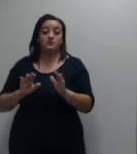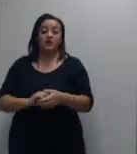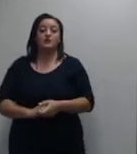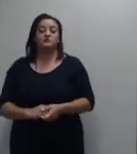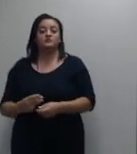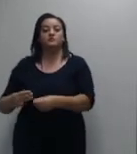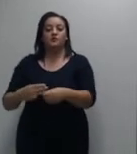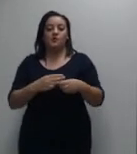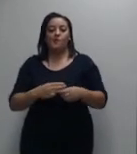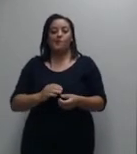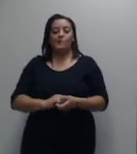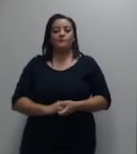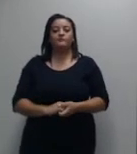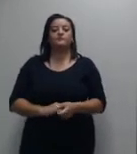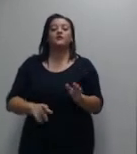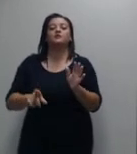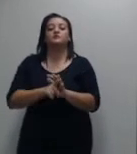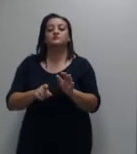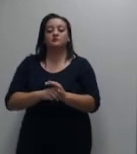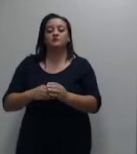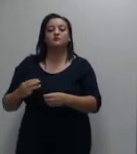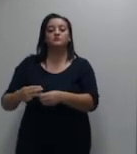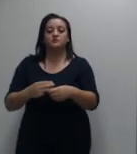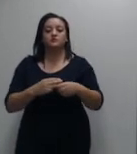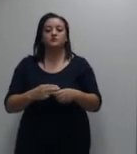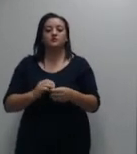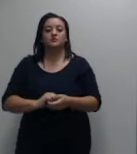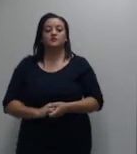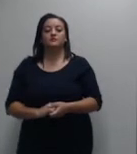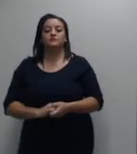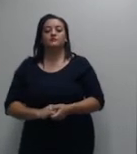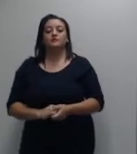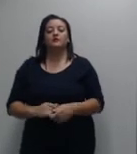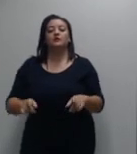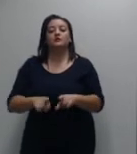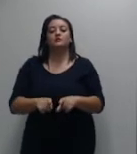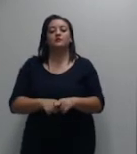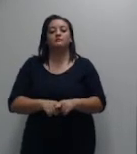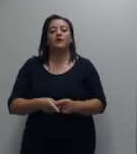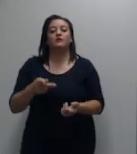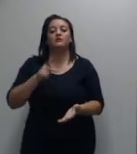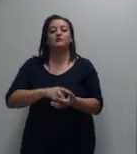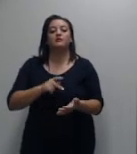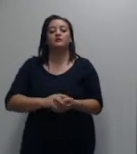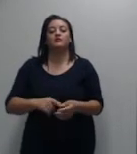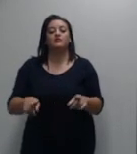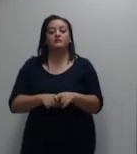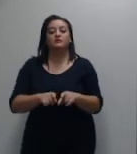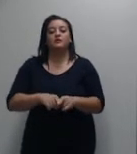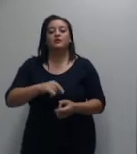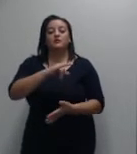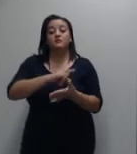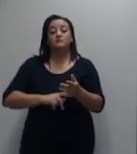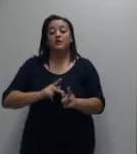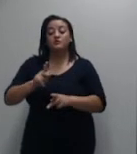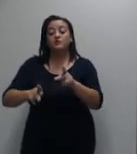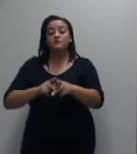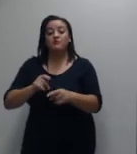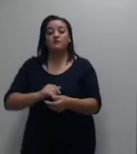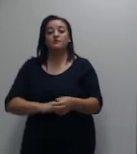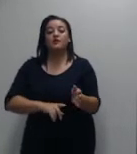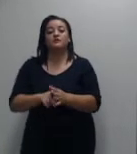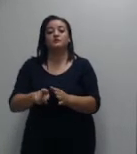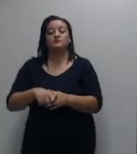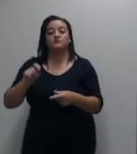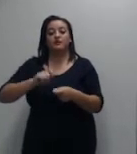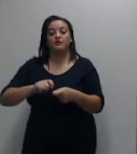município é de legitimidade do município liberar cidade também da servidão pública atestado